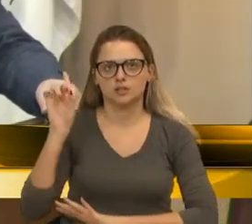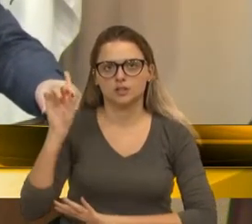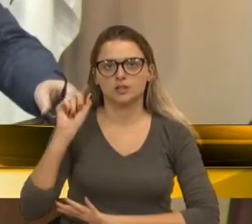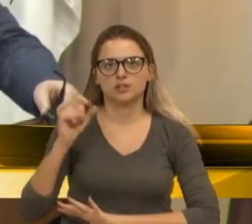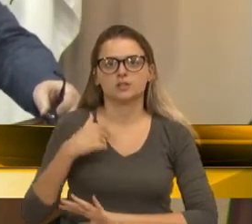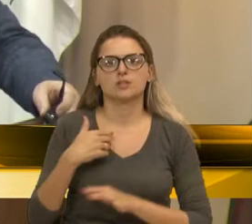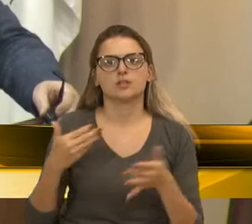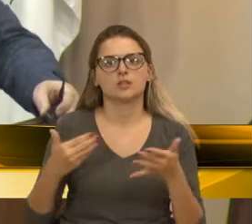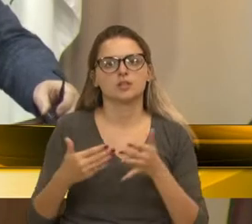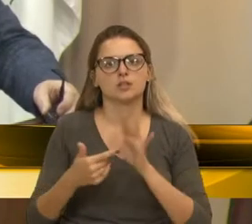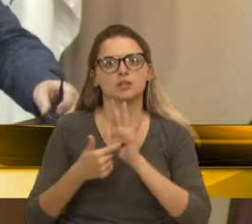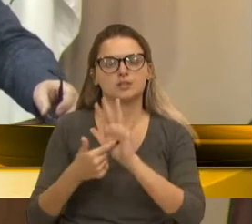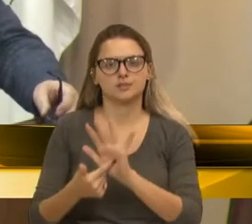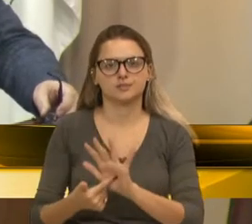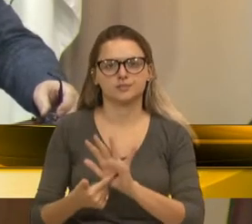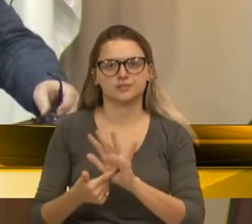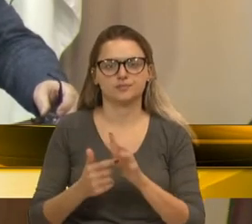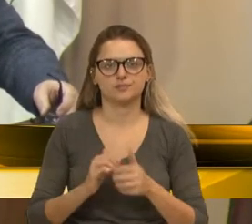havia relatado aqui.